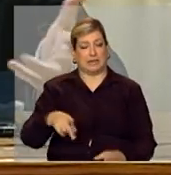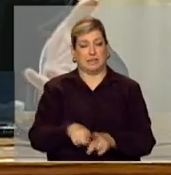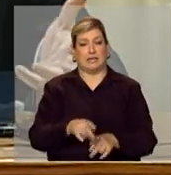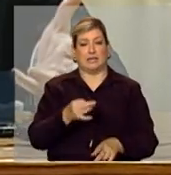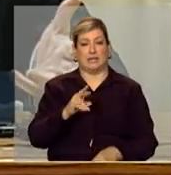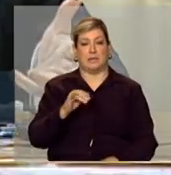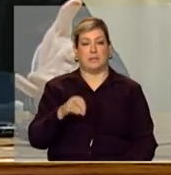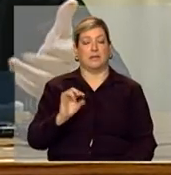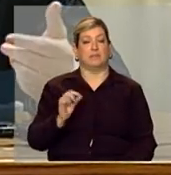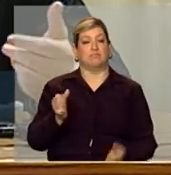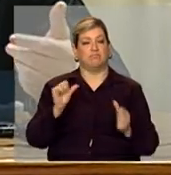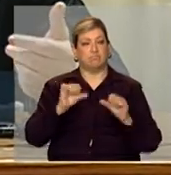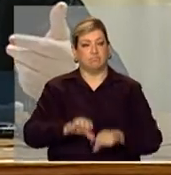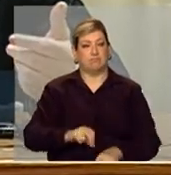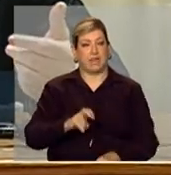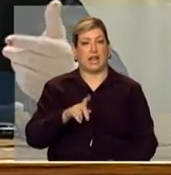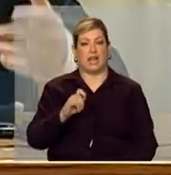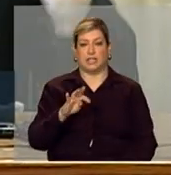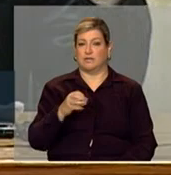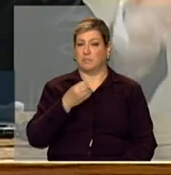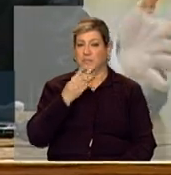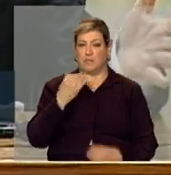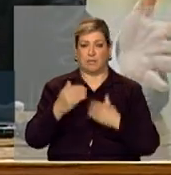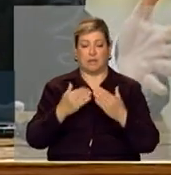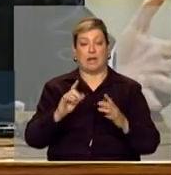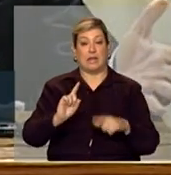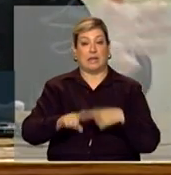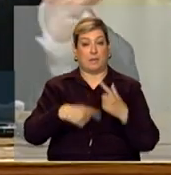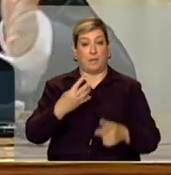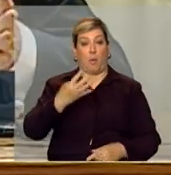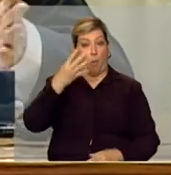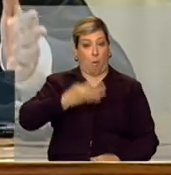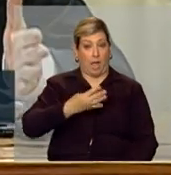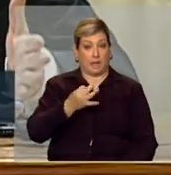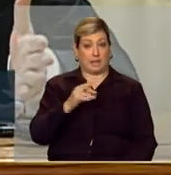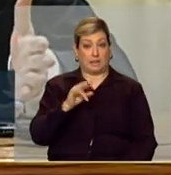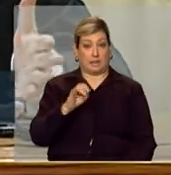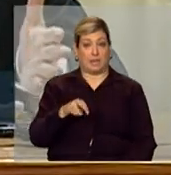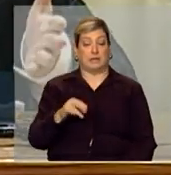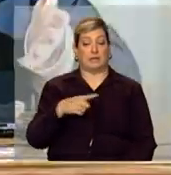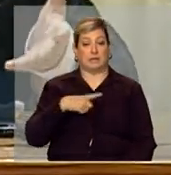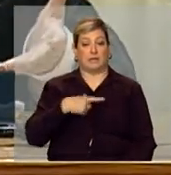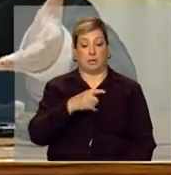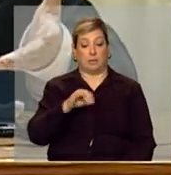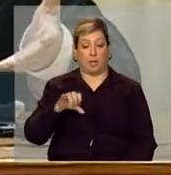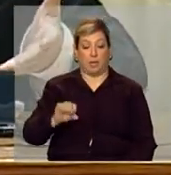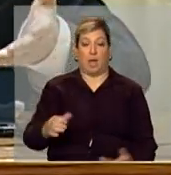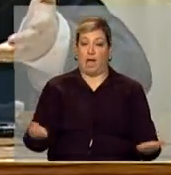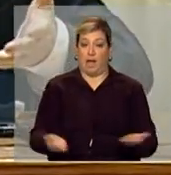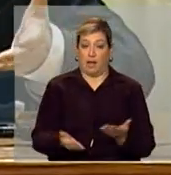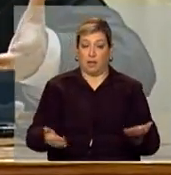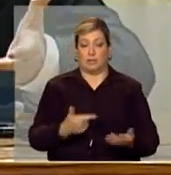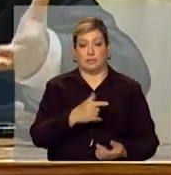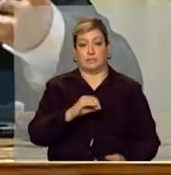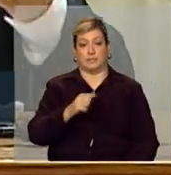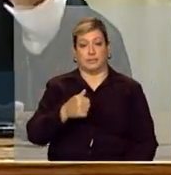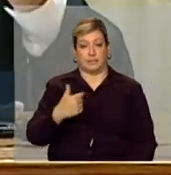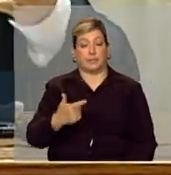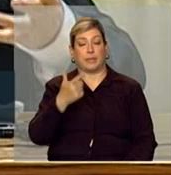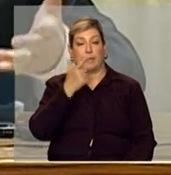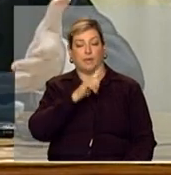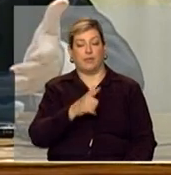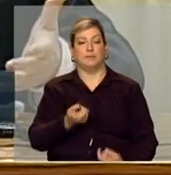investimento e no quarto trimestre em 2009 e agora em 2012 o investimento se